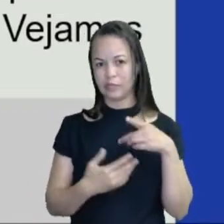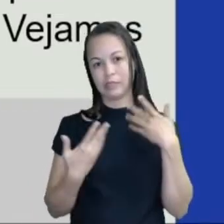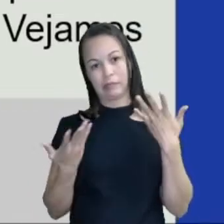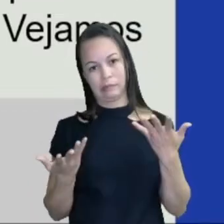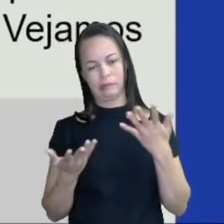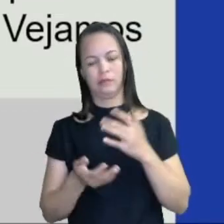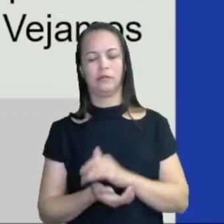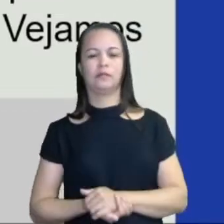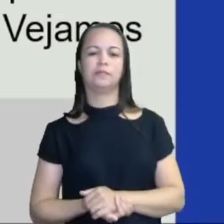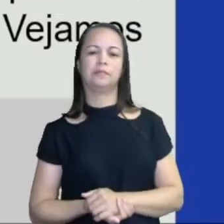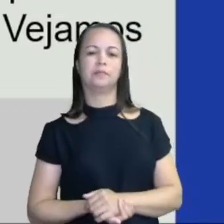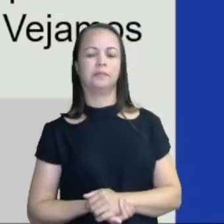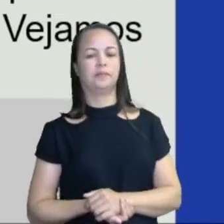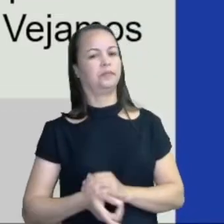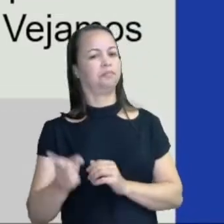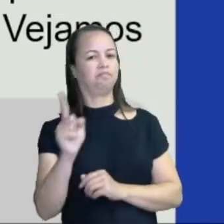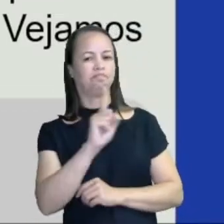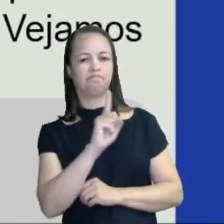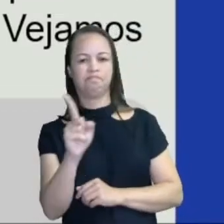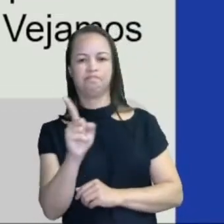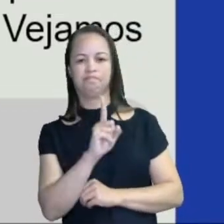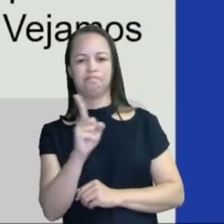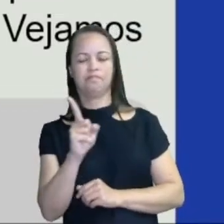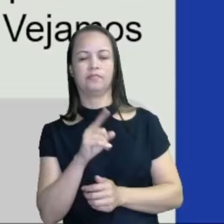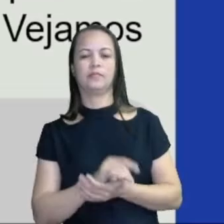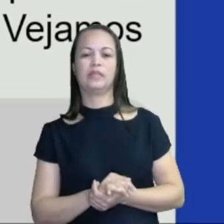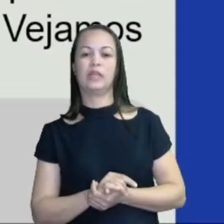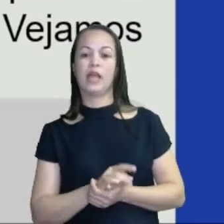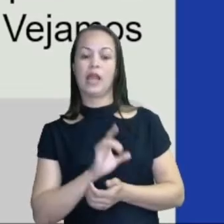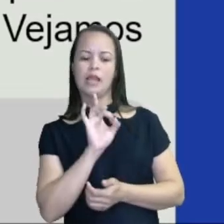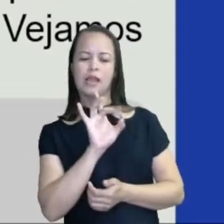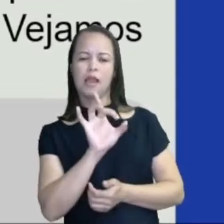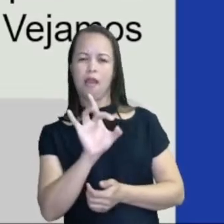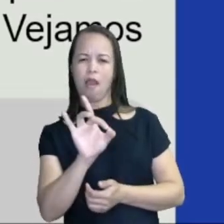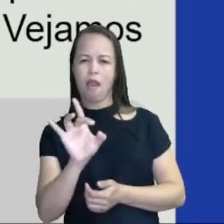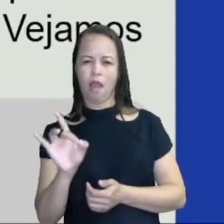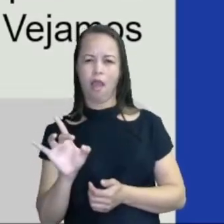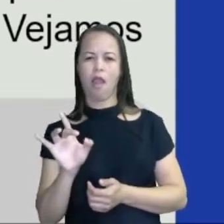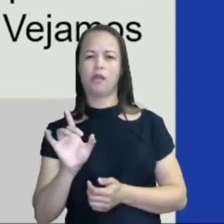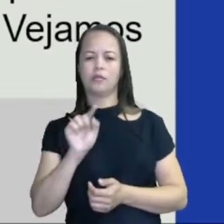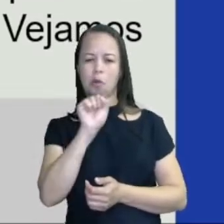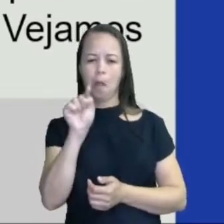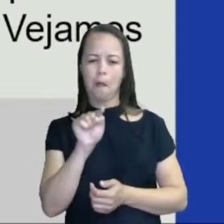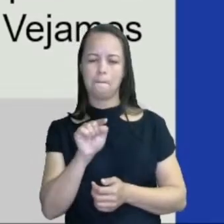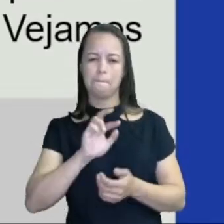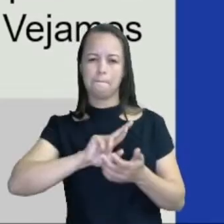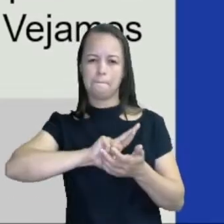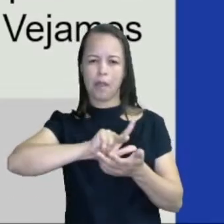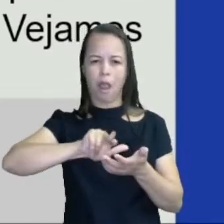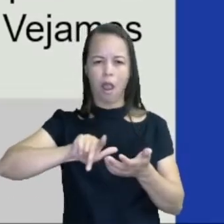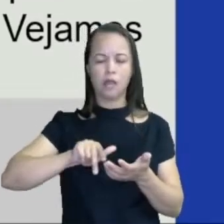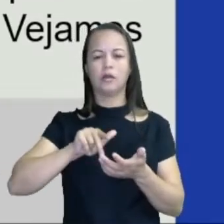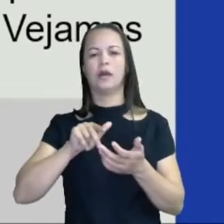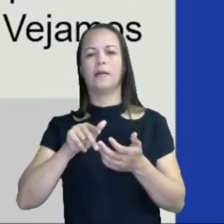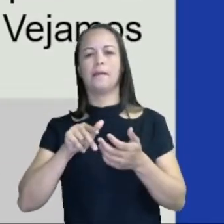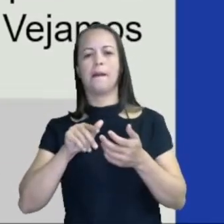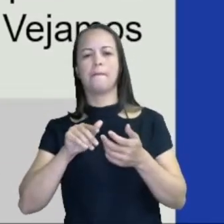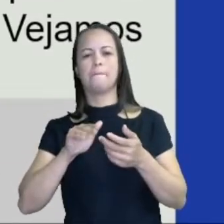Será? Não, gente. Cada sinal de pontuação possui a sua